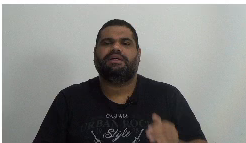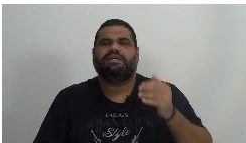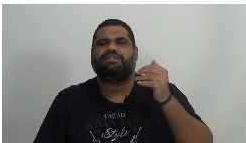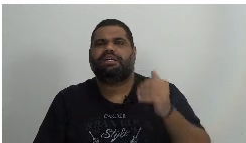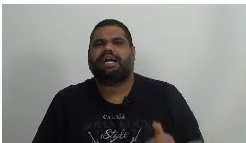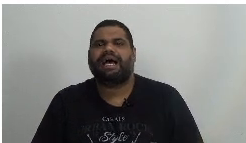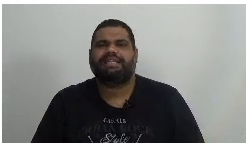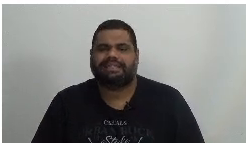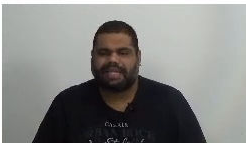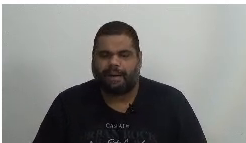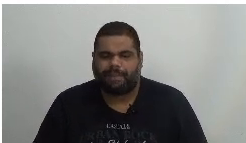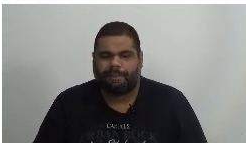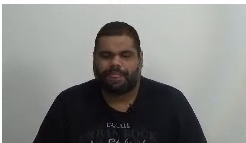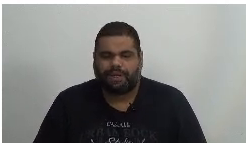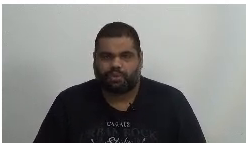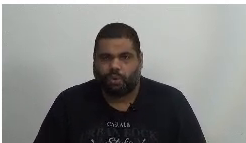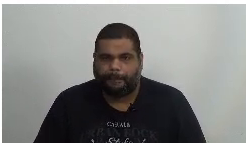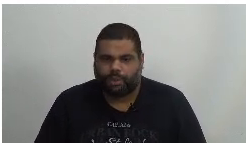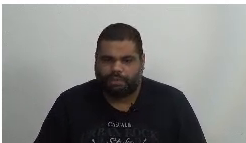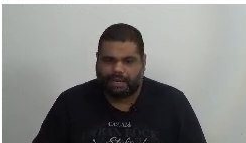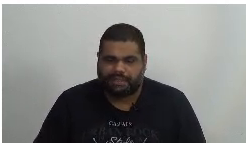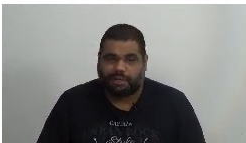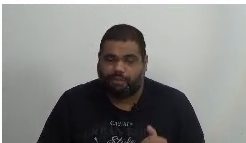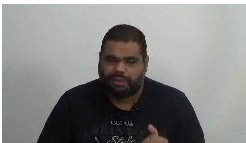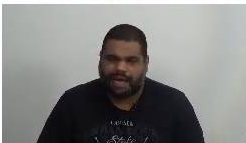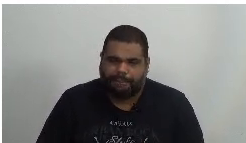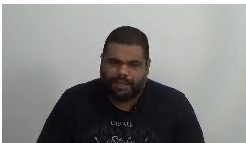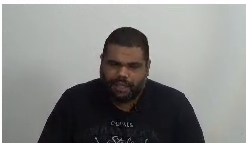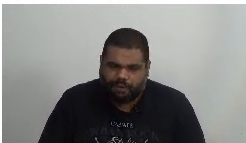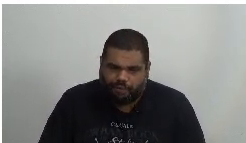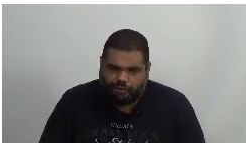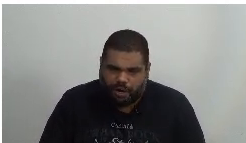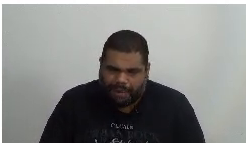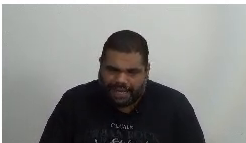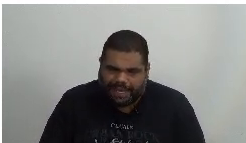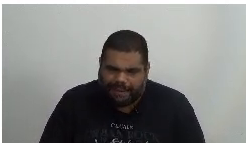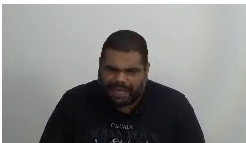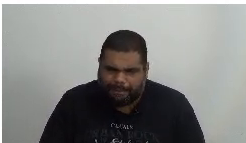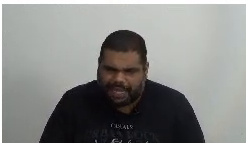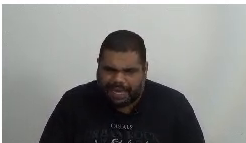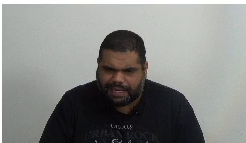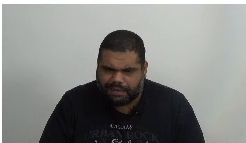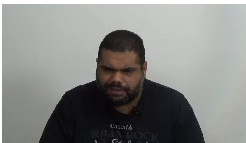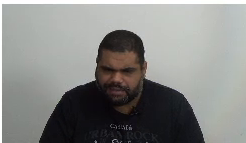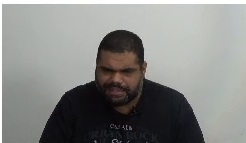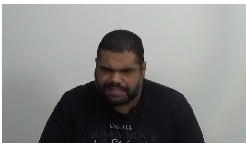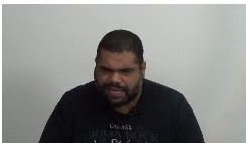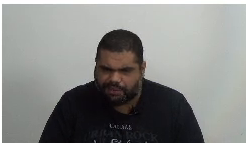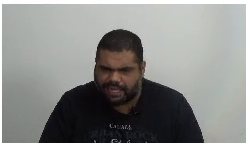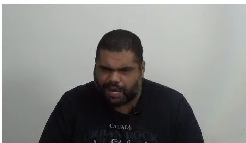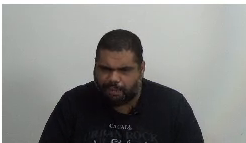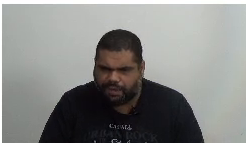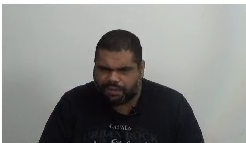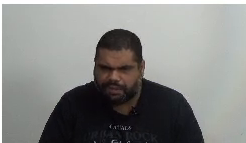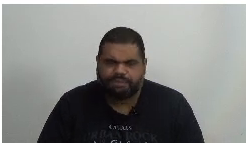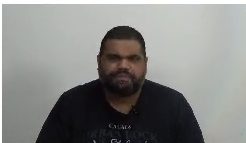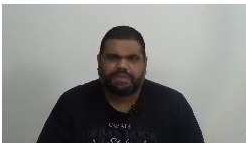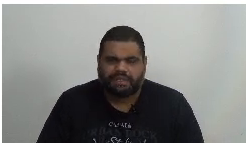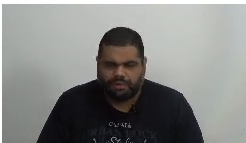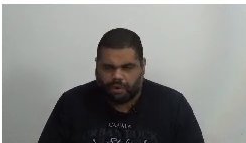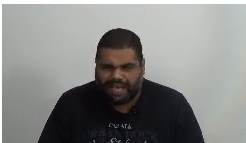possibilidades de cada etapa do problema. Então, vamos lá. Eu vou formar aqui a minha placa. Zero trauma.